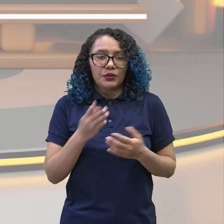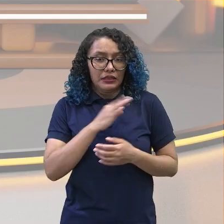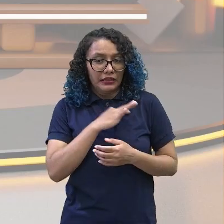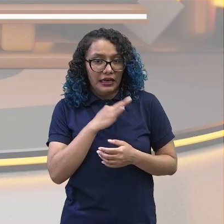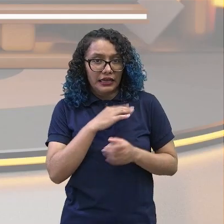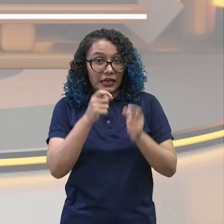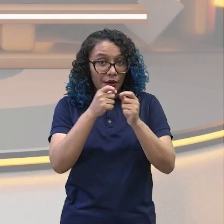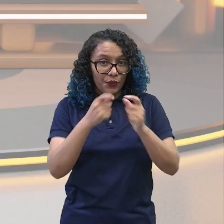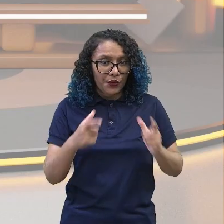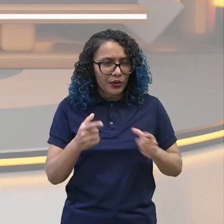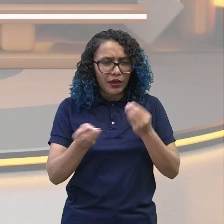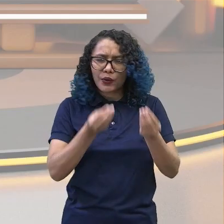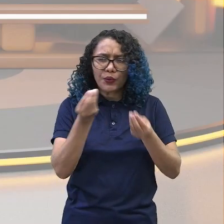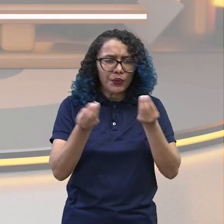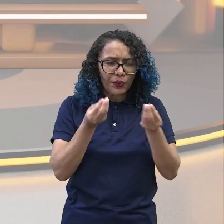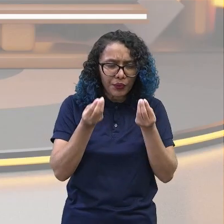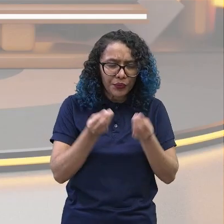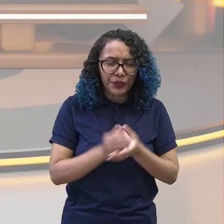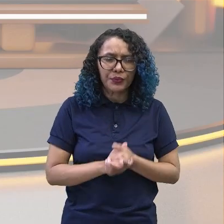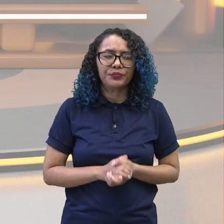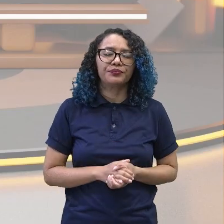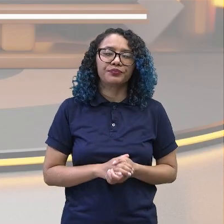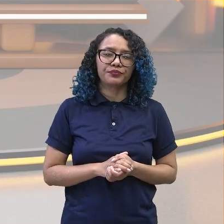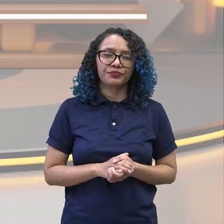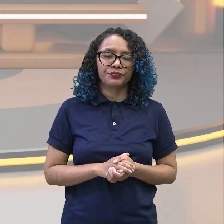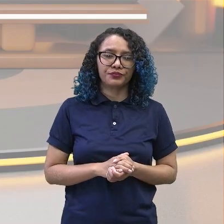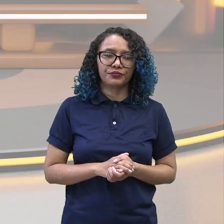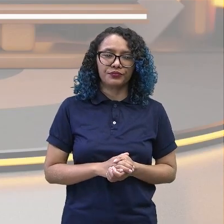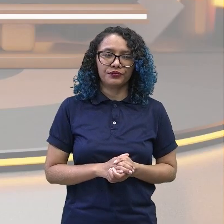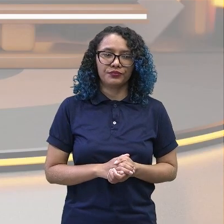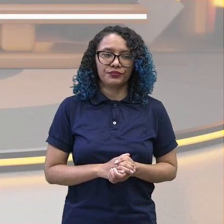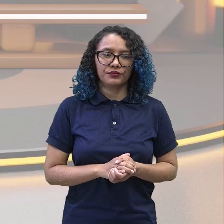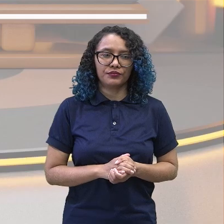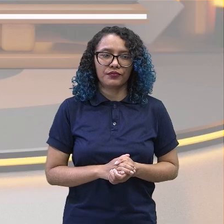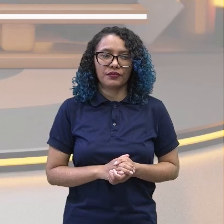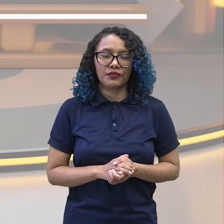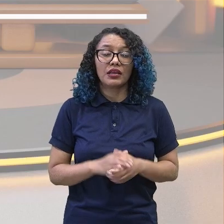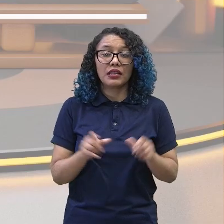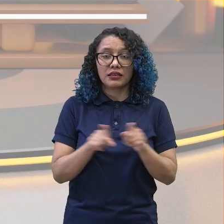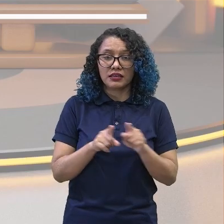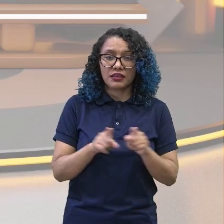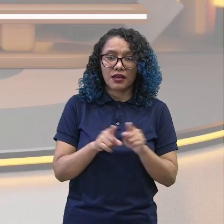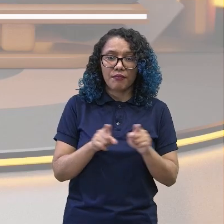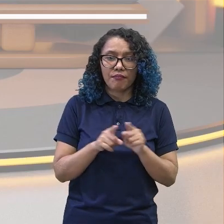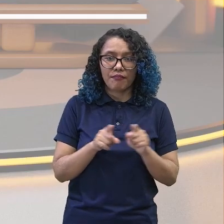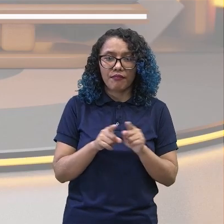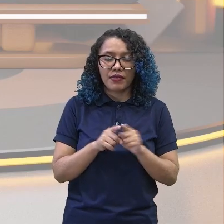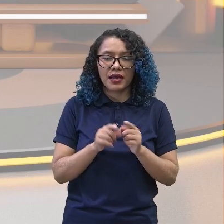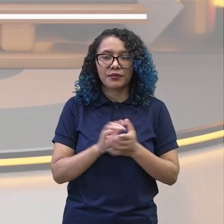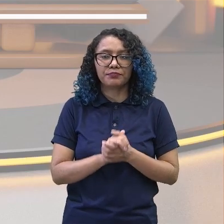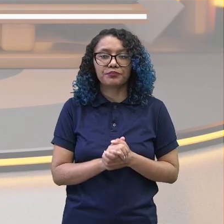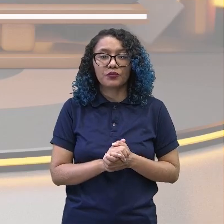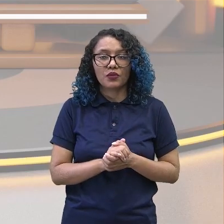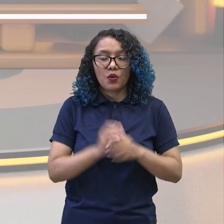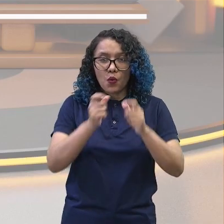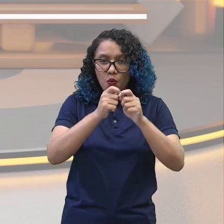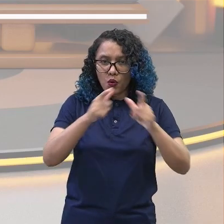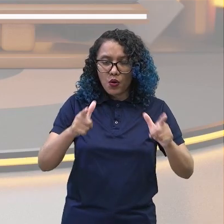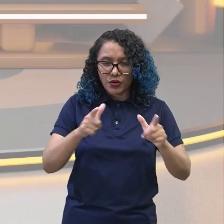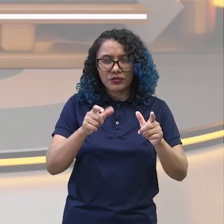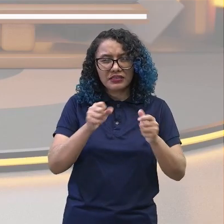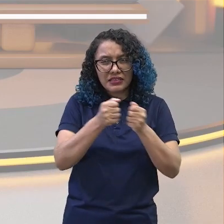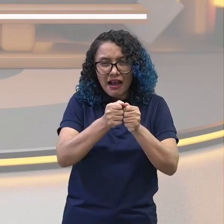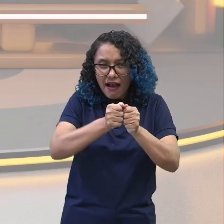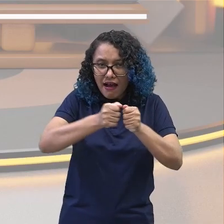cônica, a gente tem ali ela se desenvolvendo sobre um cone que é apoiado à Terra. Ao abrir esse cone,